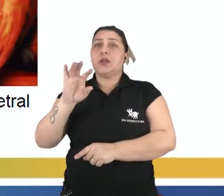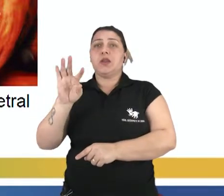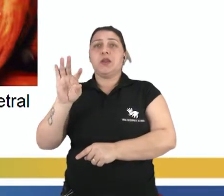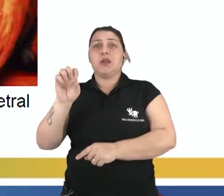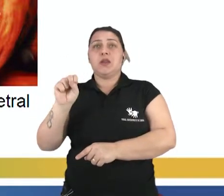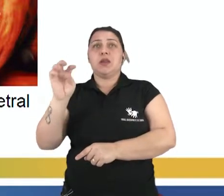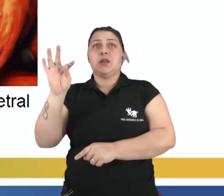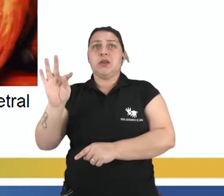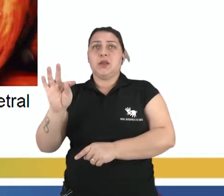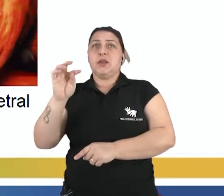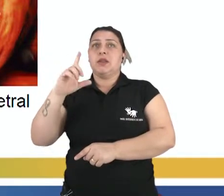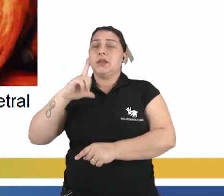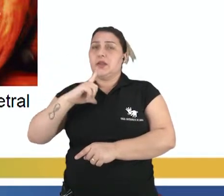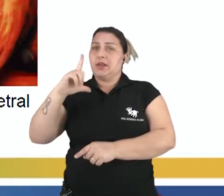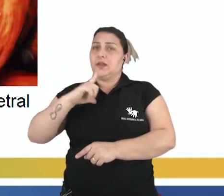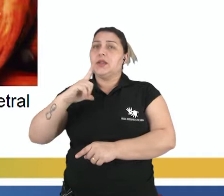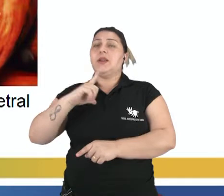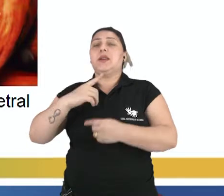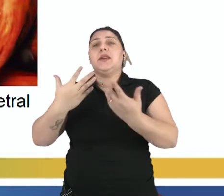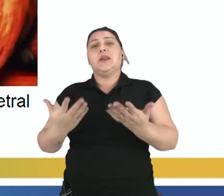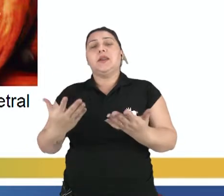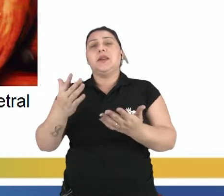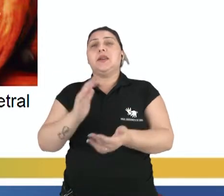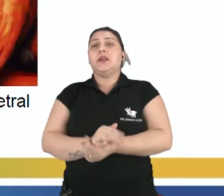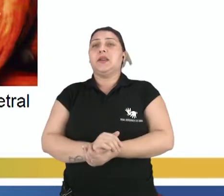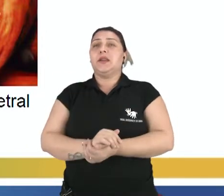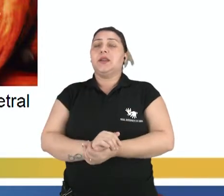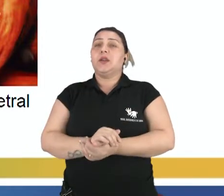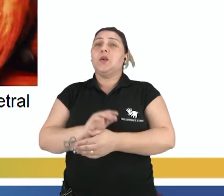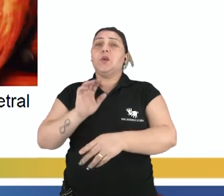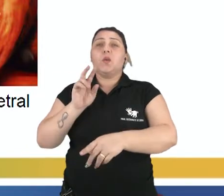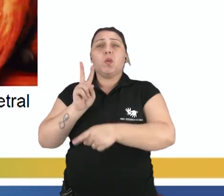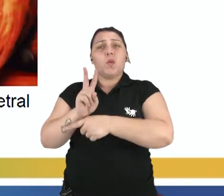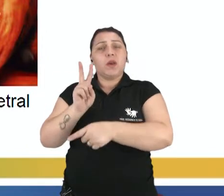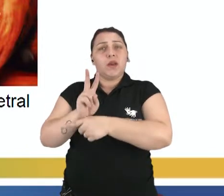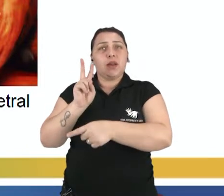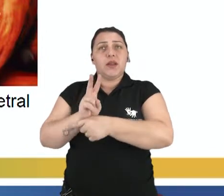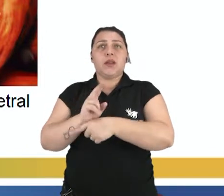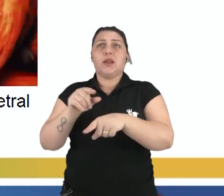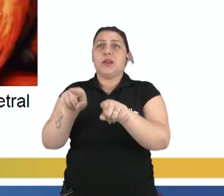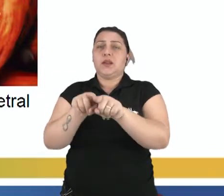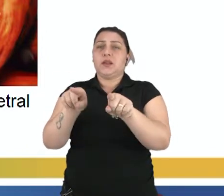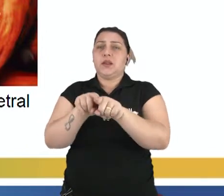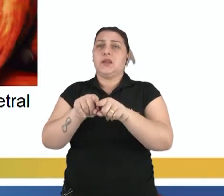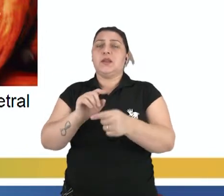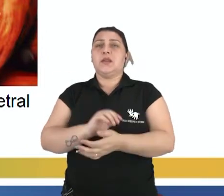IST, existe todo um processo de acolhimento e também de